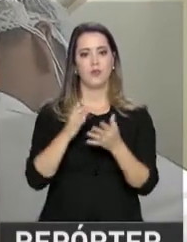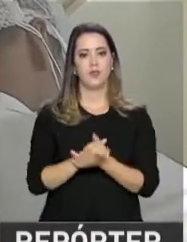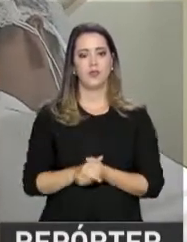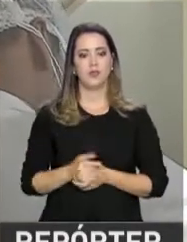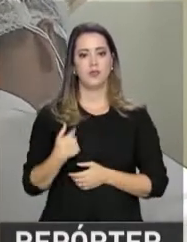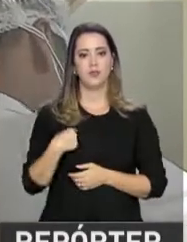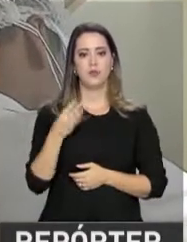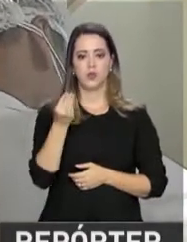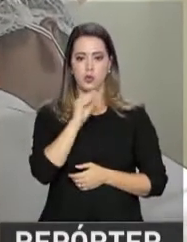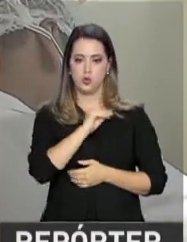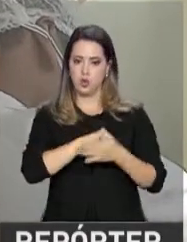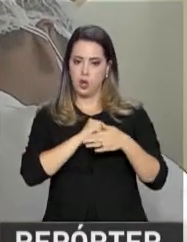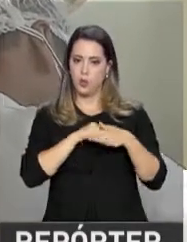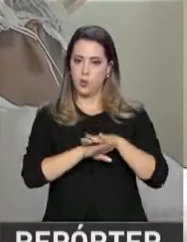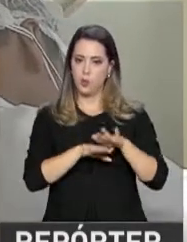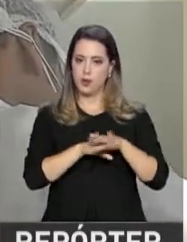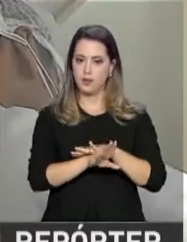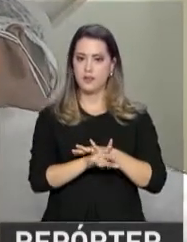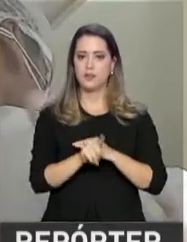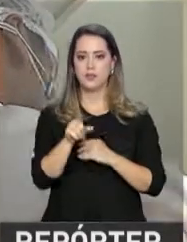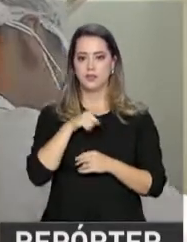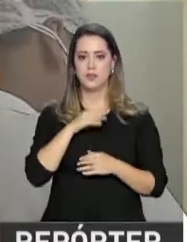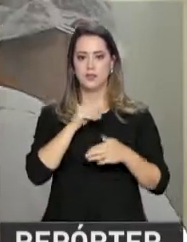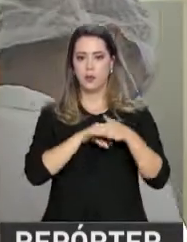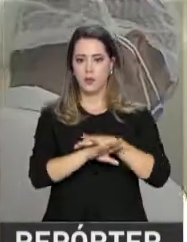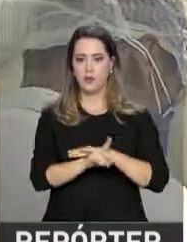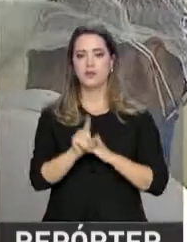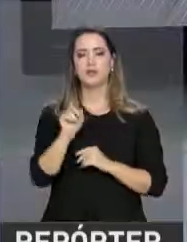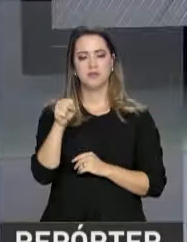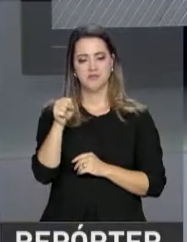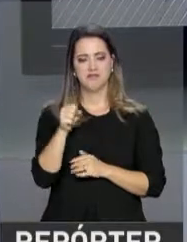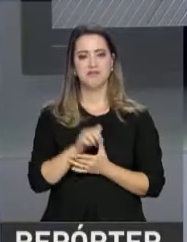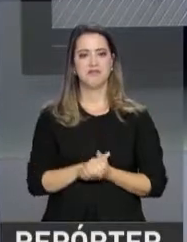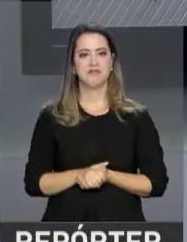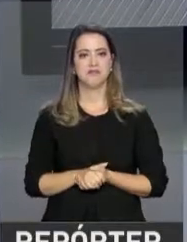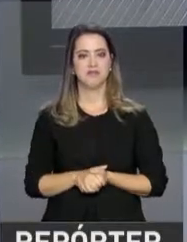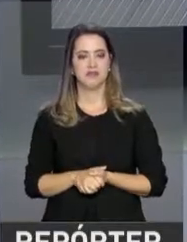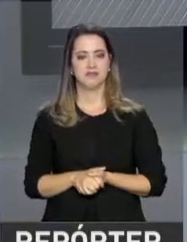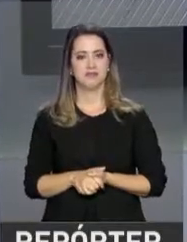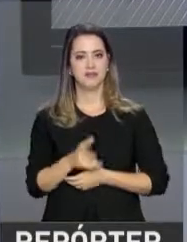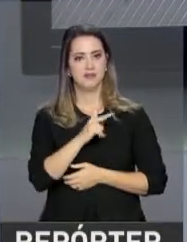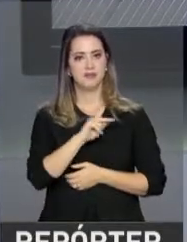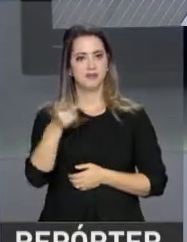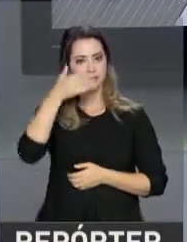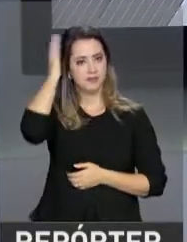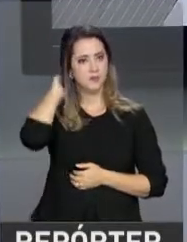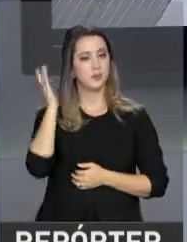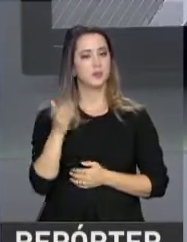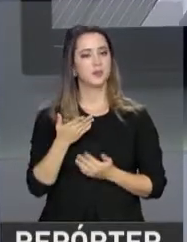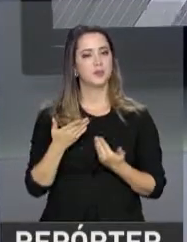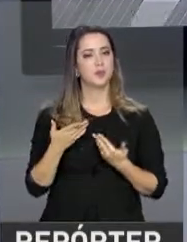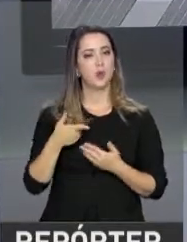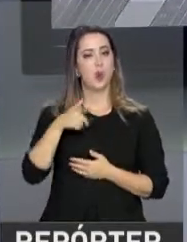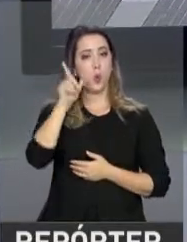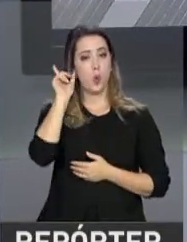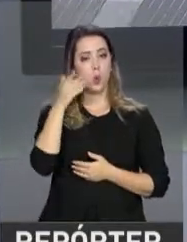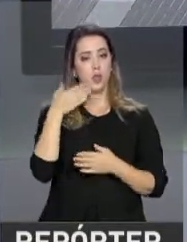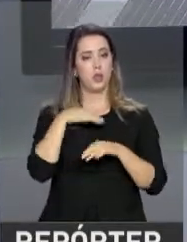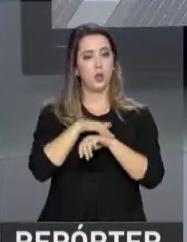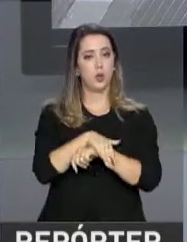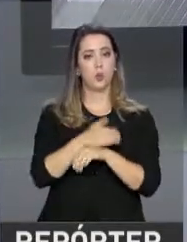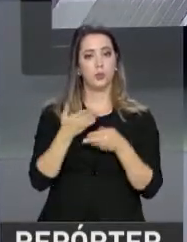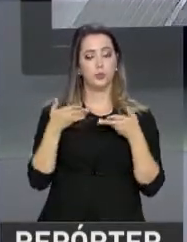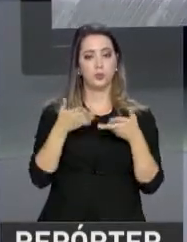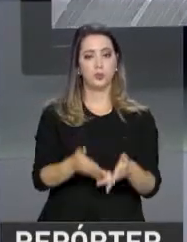Tá guardando dinheiro para isso? Tô guardando a minha poupança. O presidente Michel Temer participou na noite de ontem